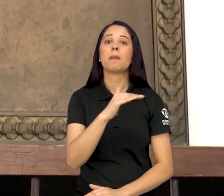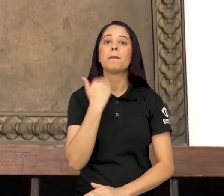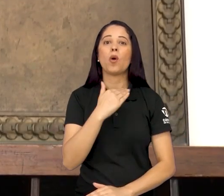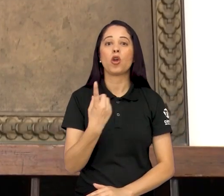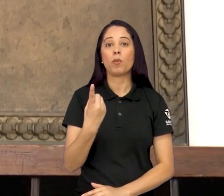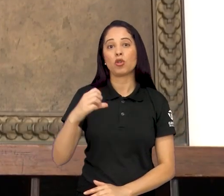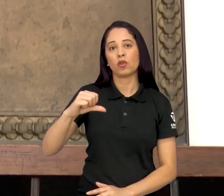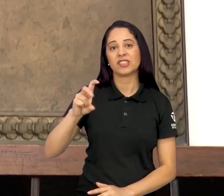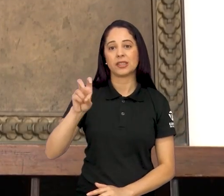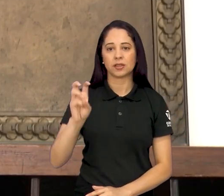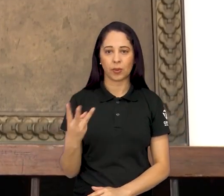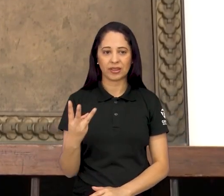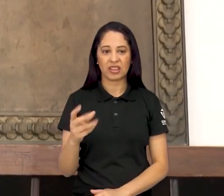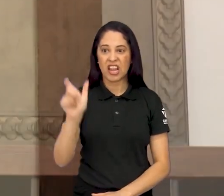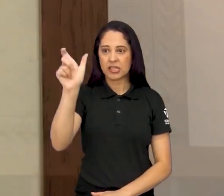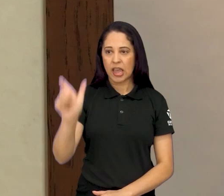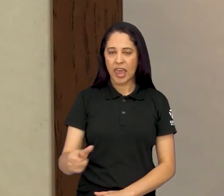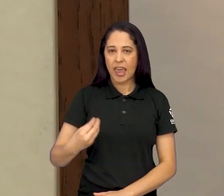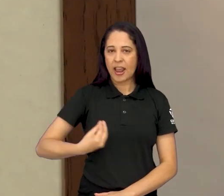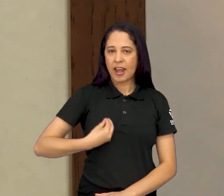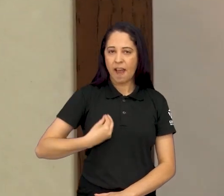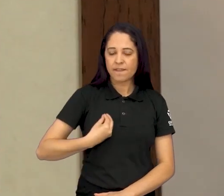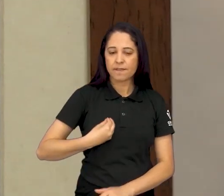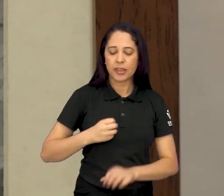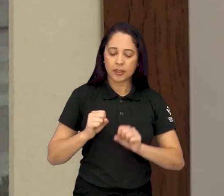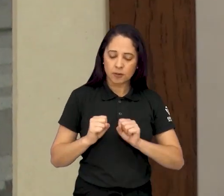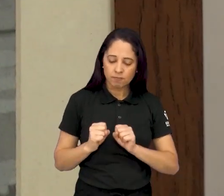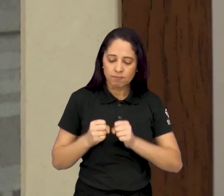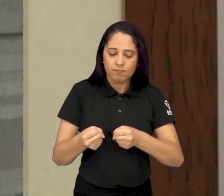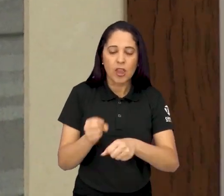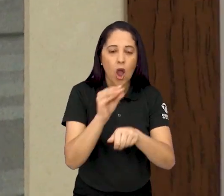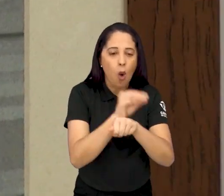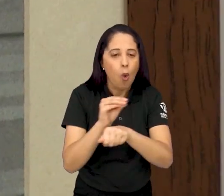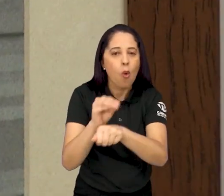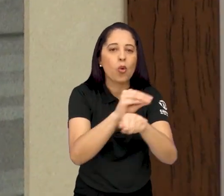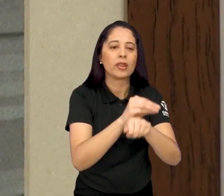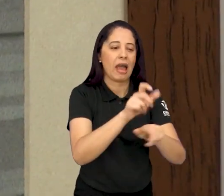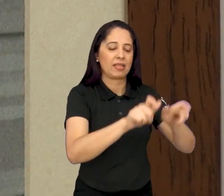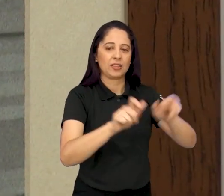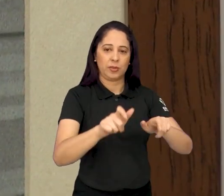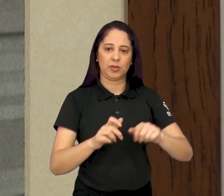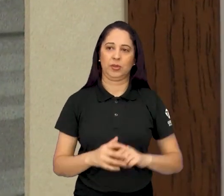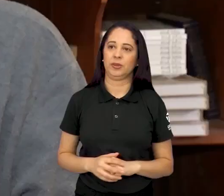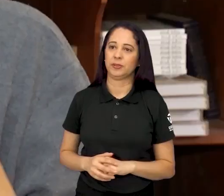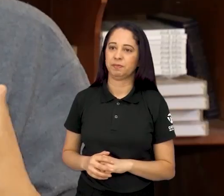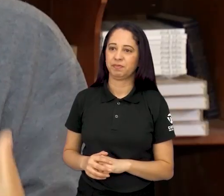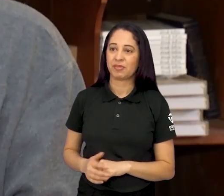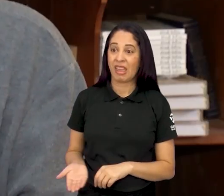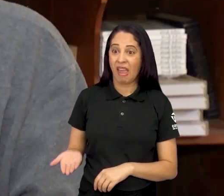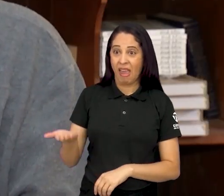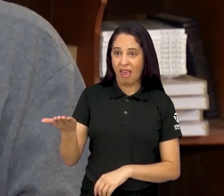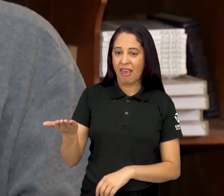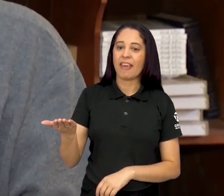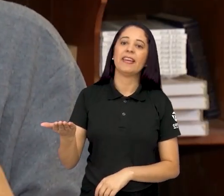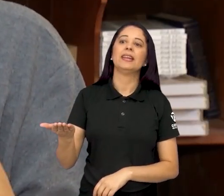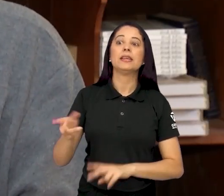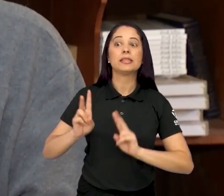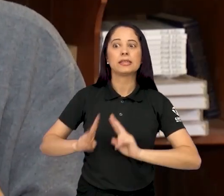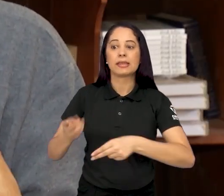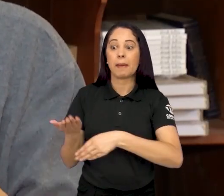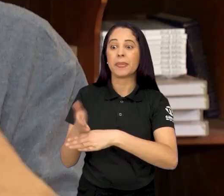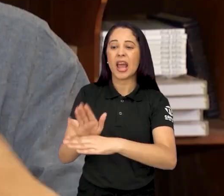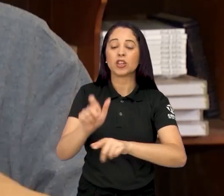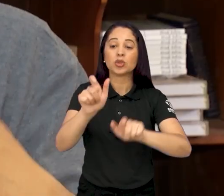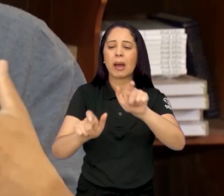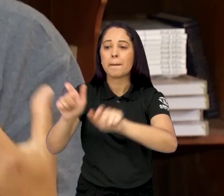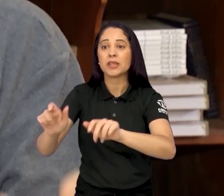em 1953. Nelson Dávila dedicou a vida para cuidar do próximo. A importância dele é ter trabalhado